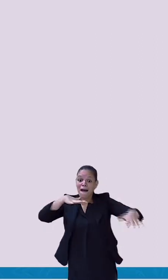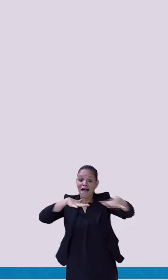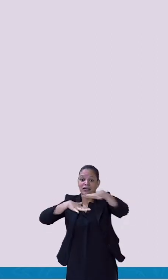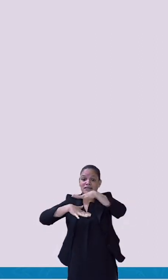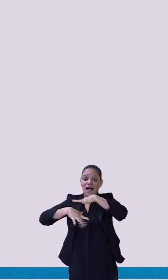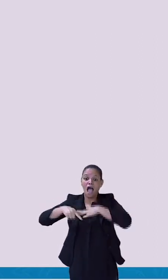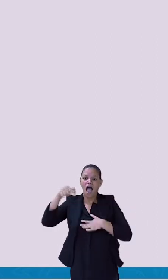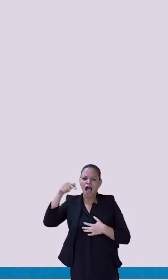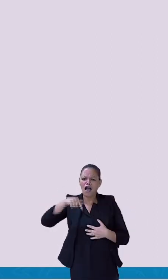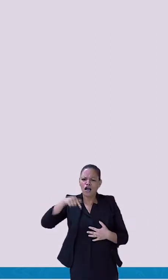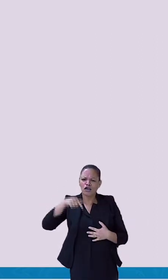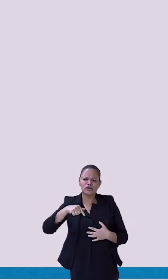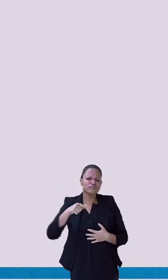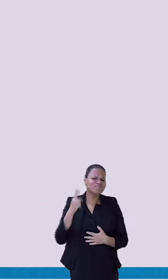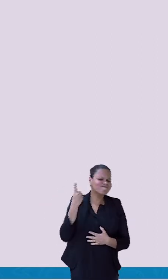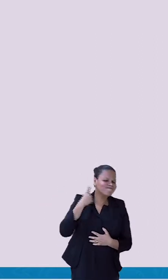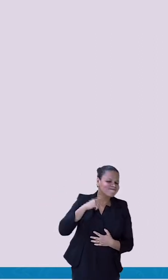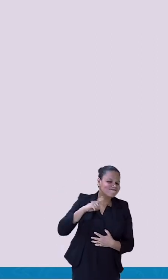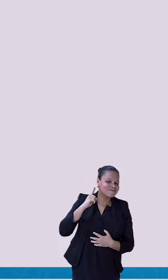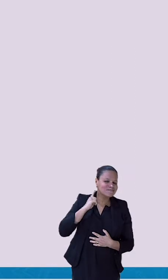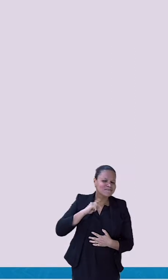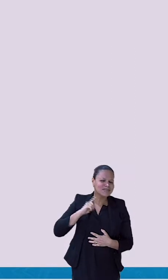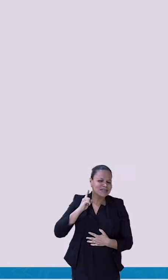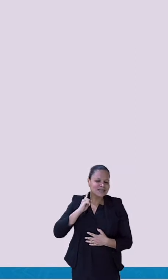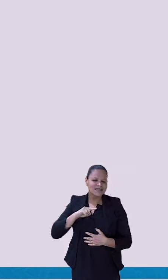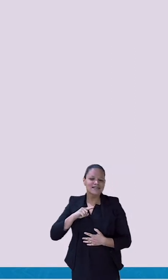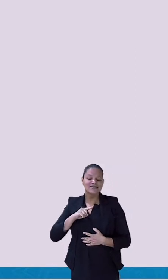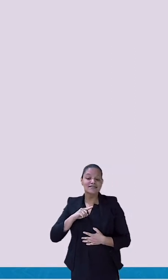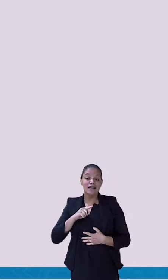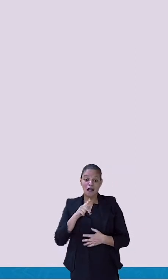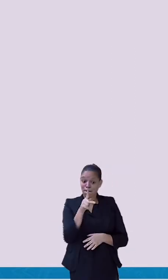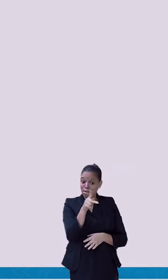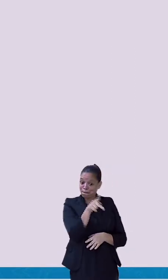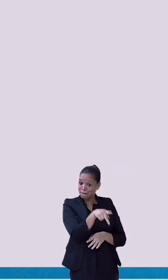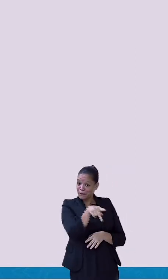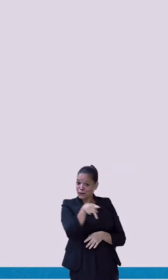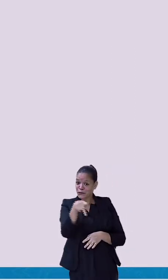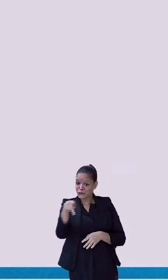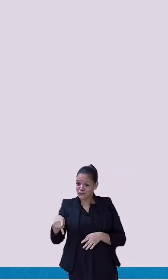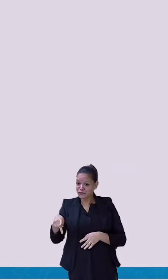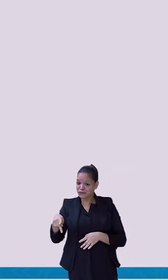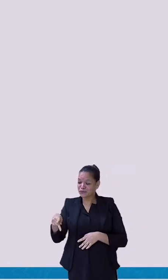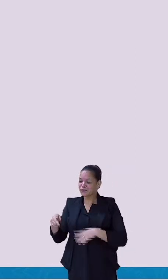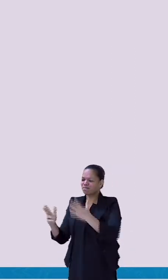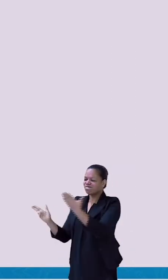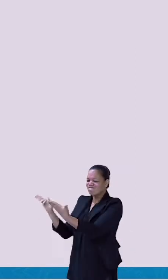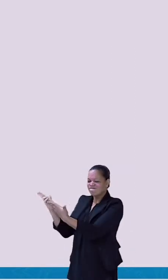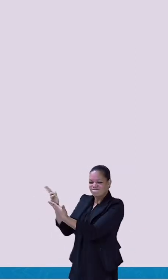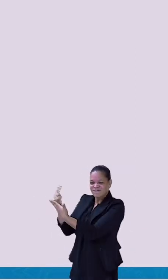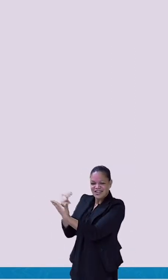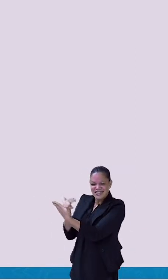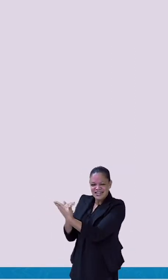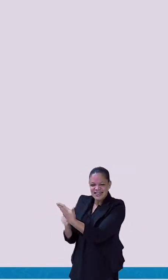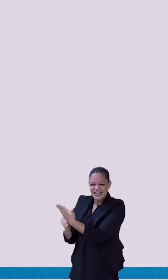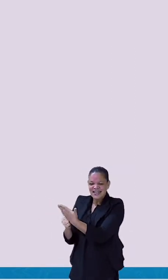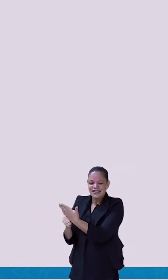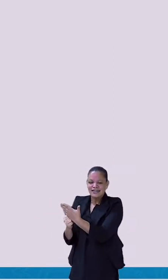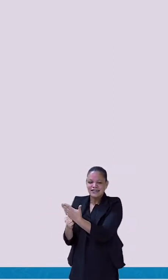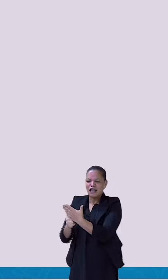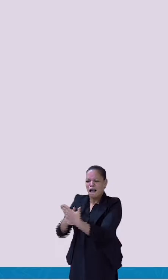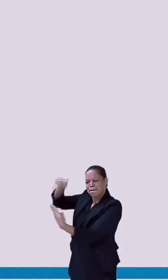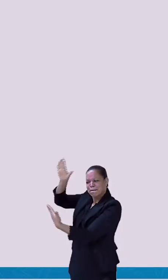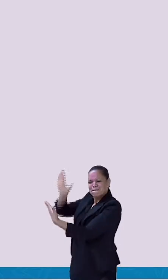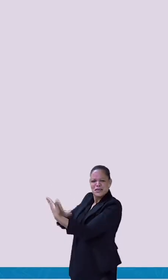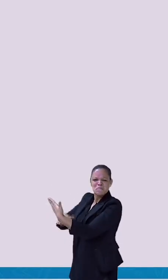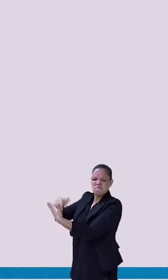que legal! Ele era professor, desenhista, ilustrador, pintor, então ele tinha várias